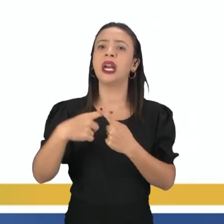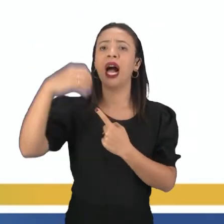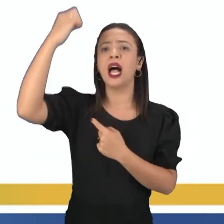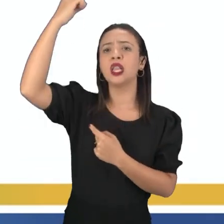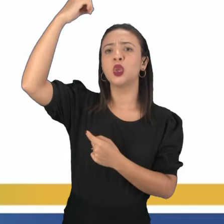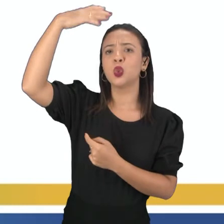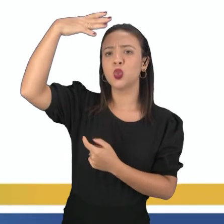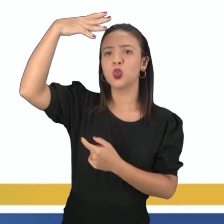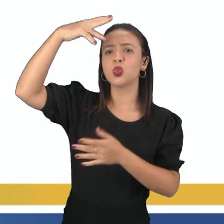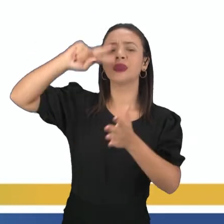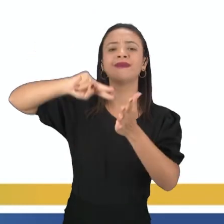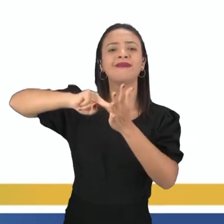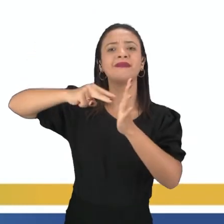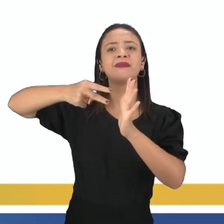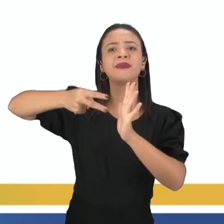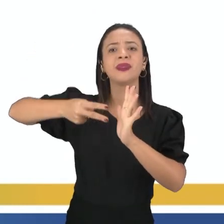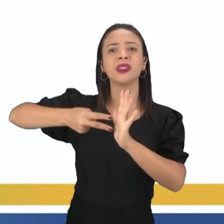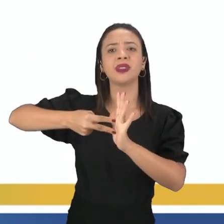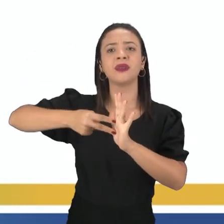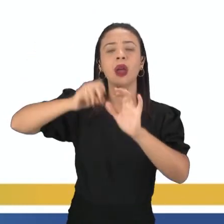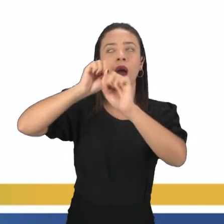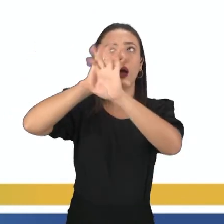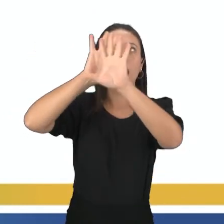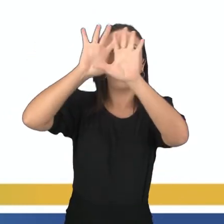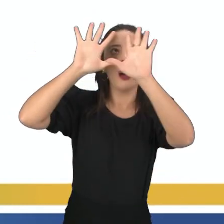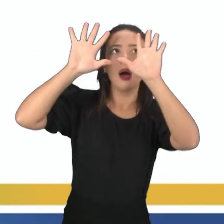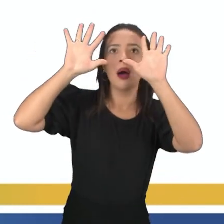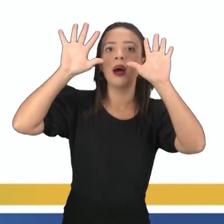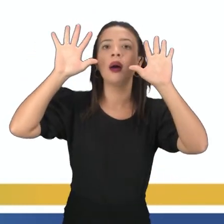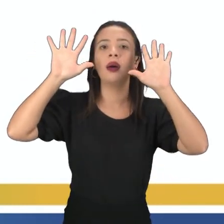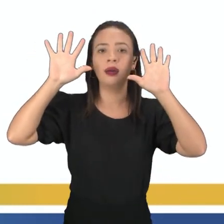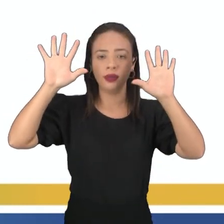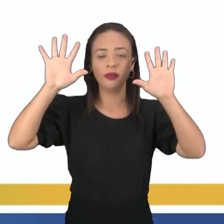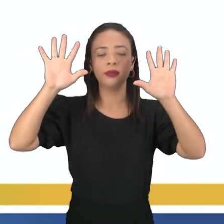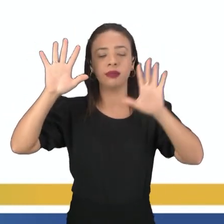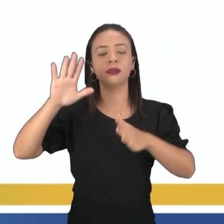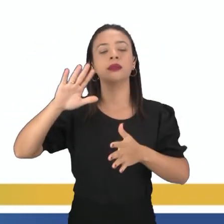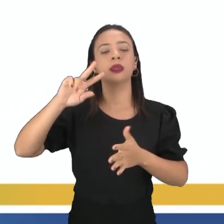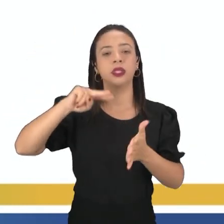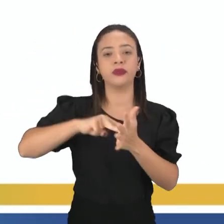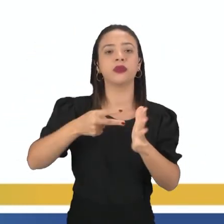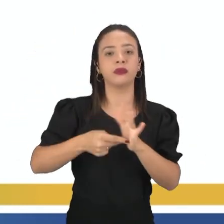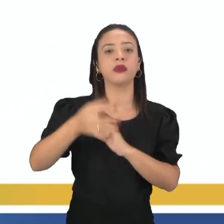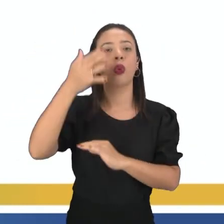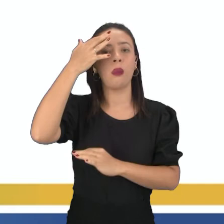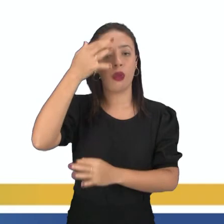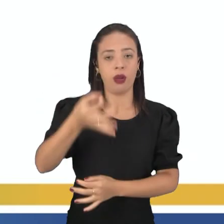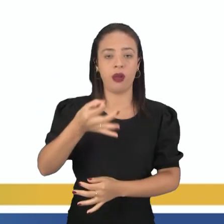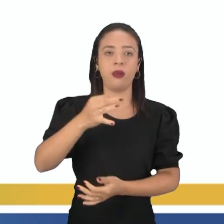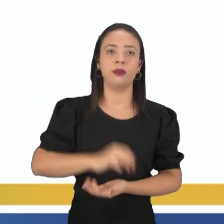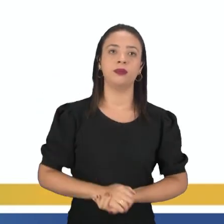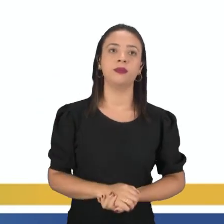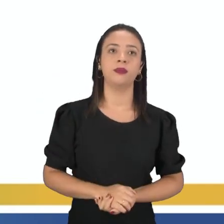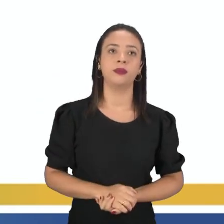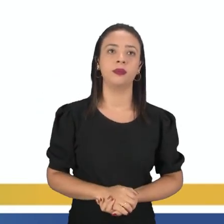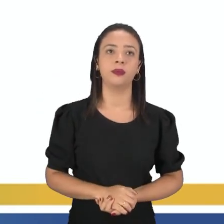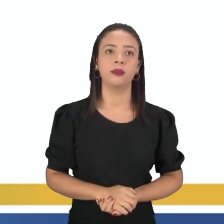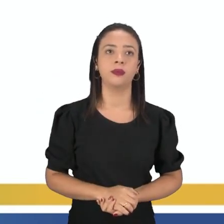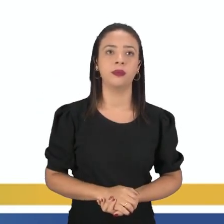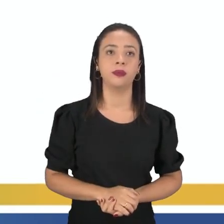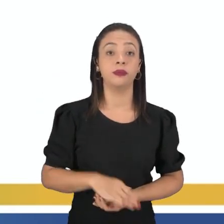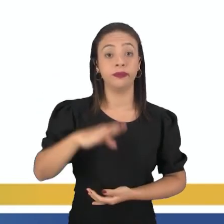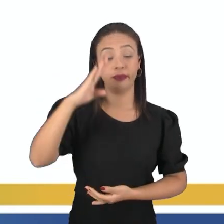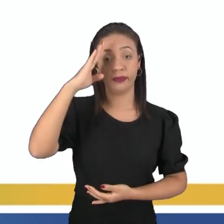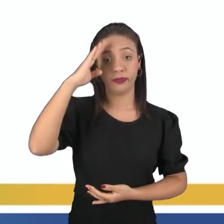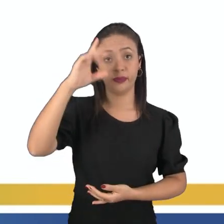luz, ela sempre representa essa clareza, certo? Que houve uma clareza de ideias. E aí a gente tem os principais